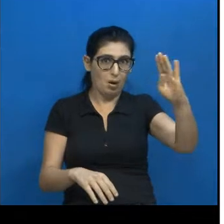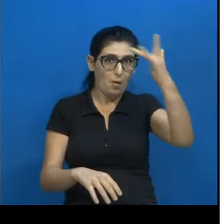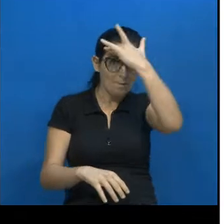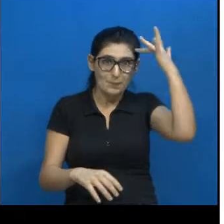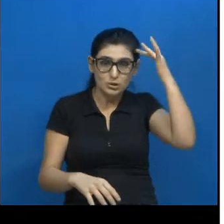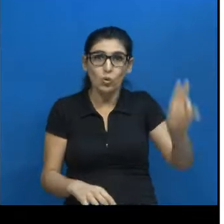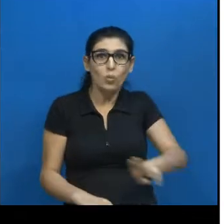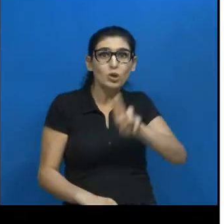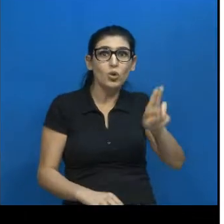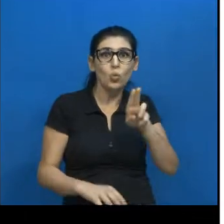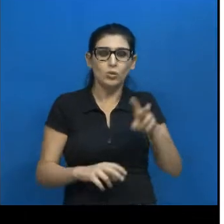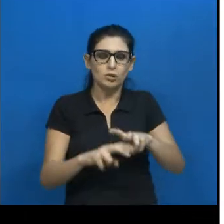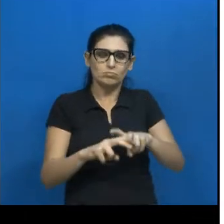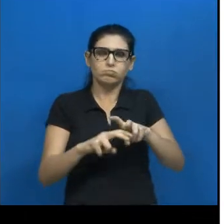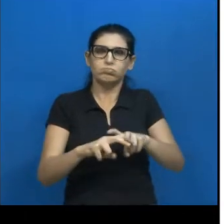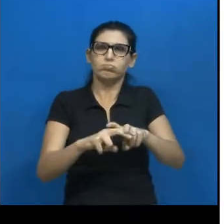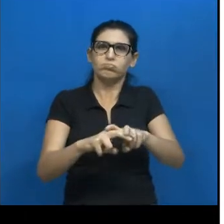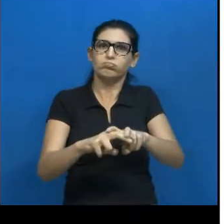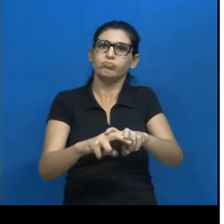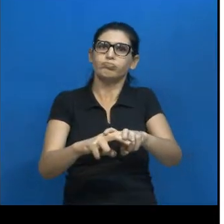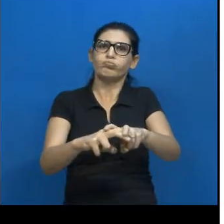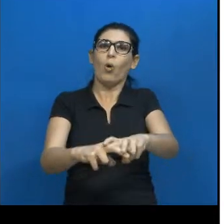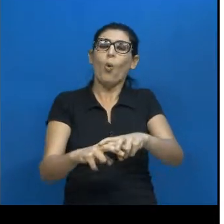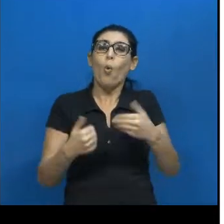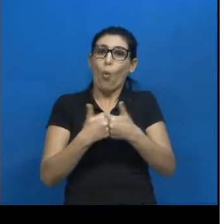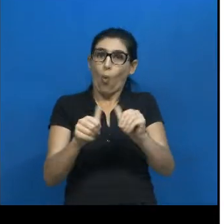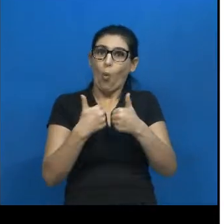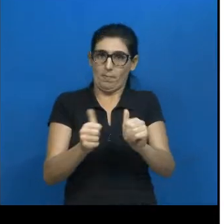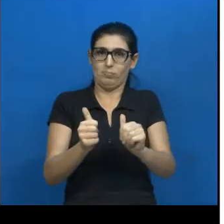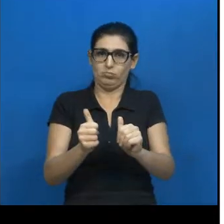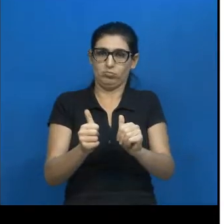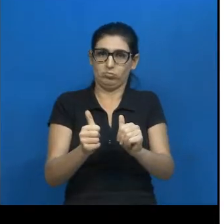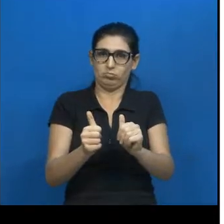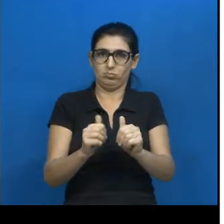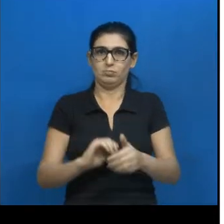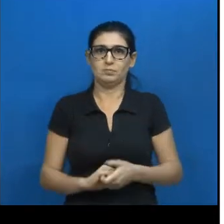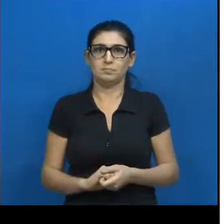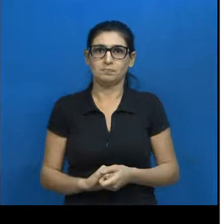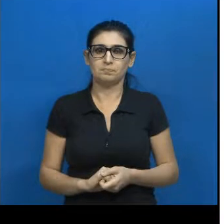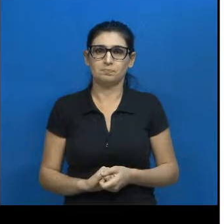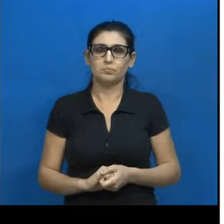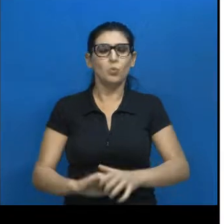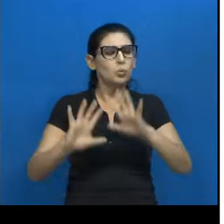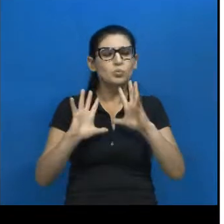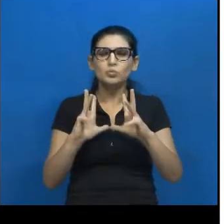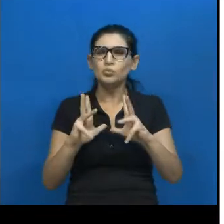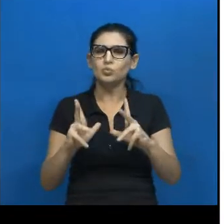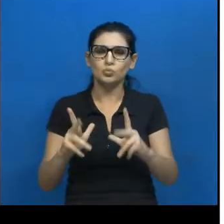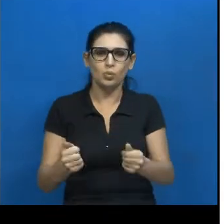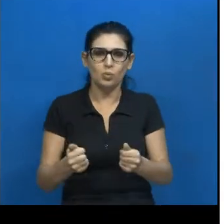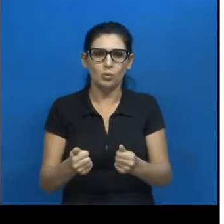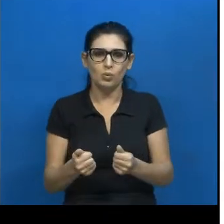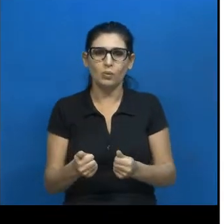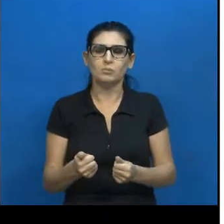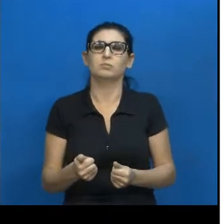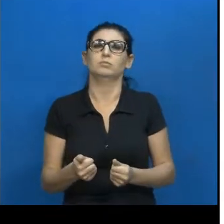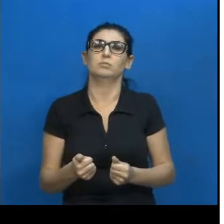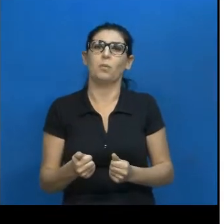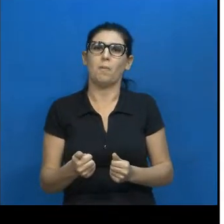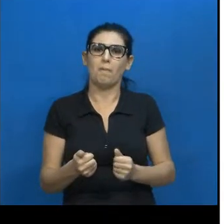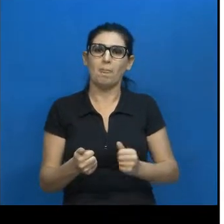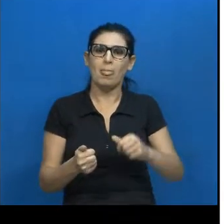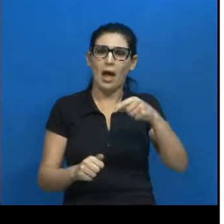passageiros que são transportados no transporte coletivo. Então, tudo que nós estamos fazendo aqui é em função dos passageiros,